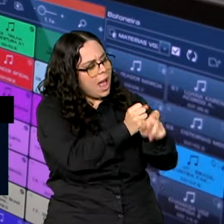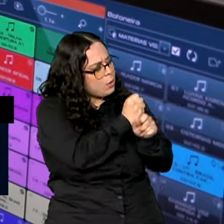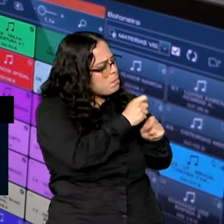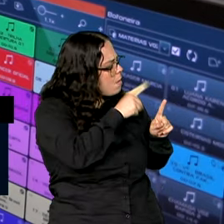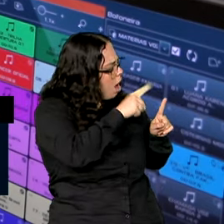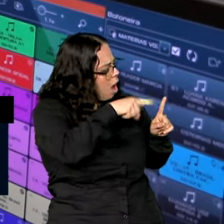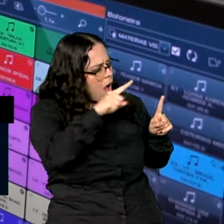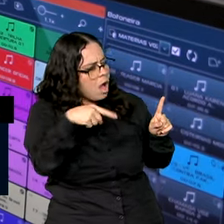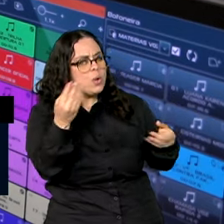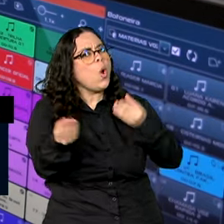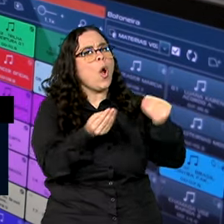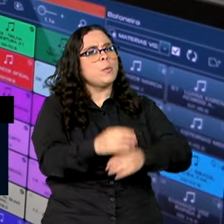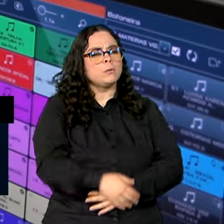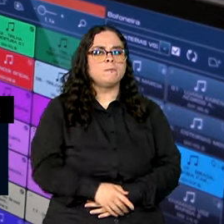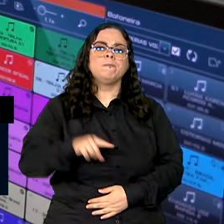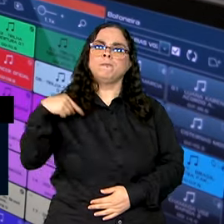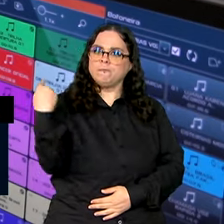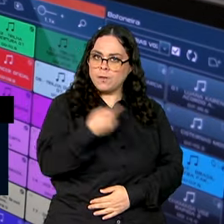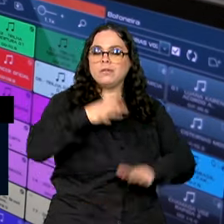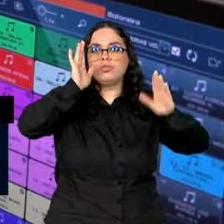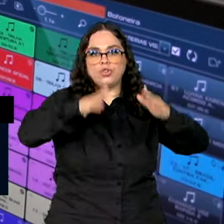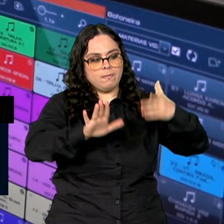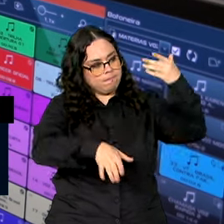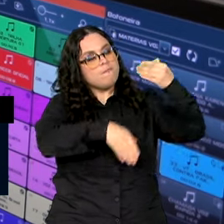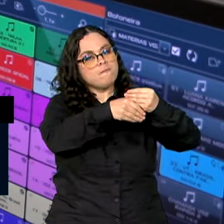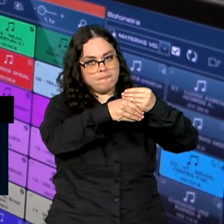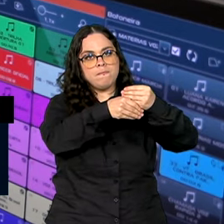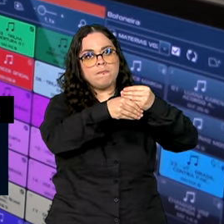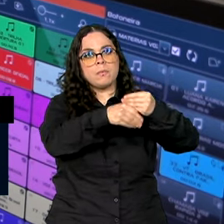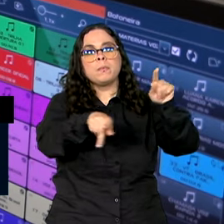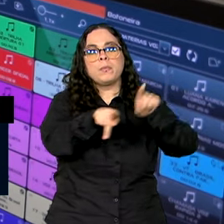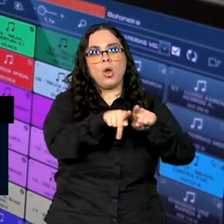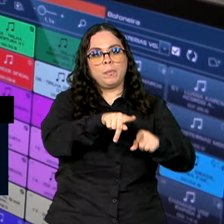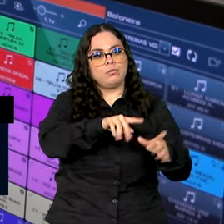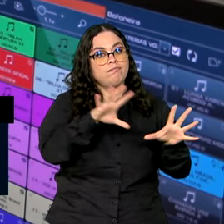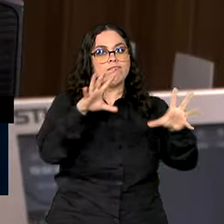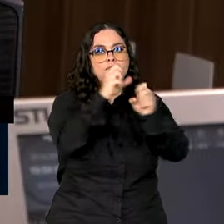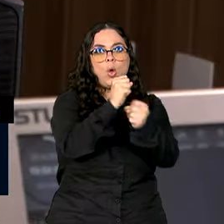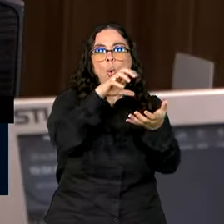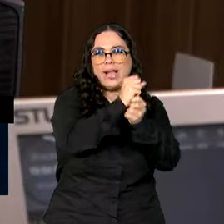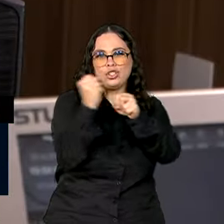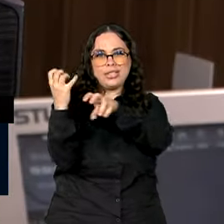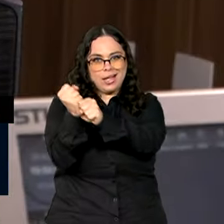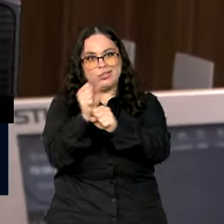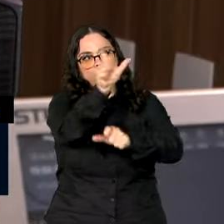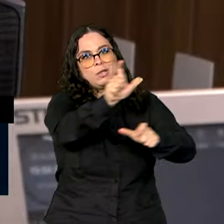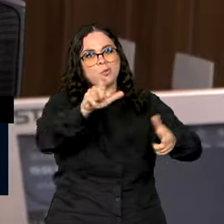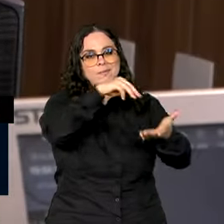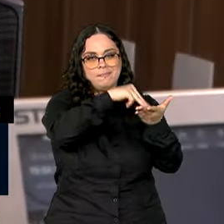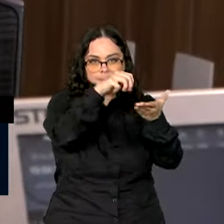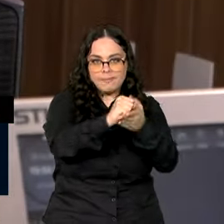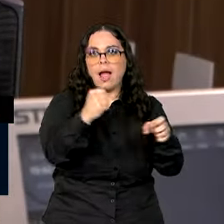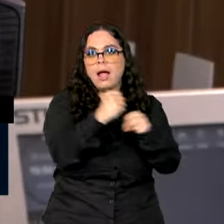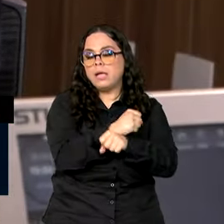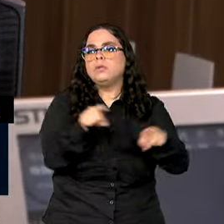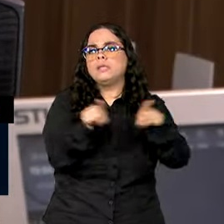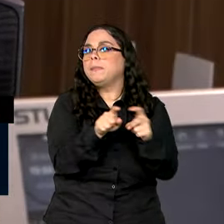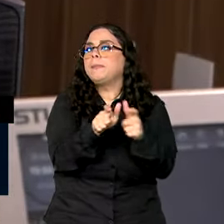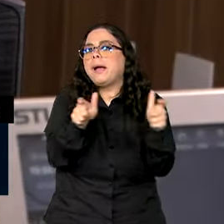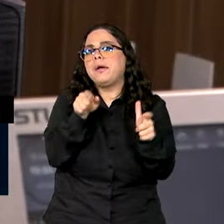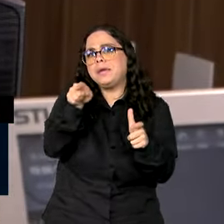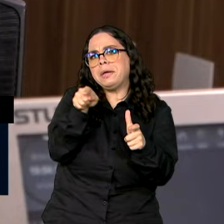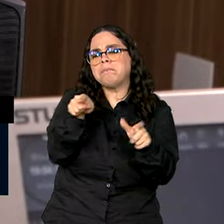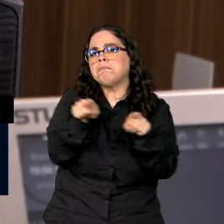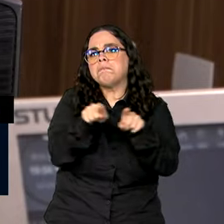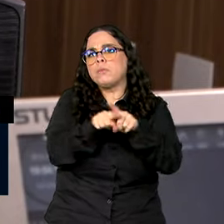Olha nós tivemos um acréscimo importante no número de inscritos esse ano e uma boa parte desses